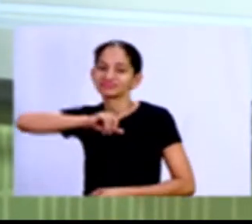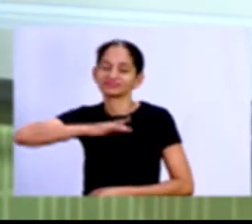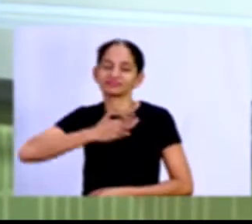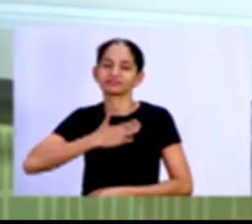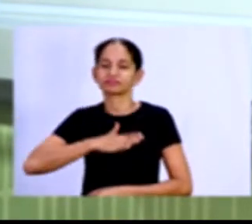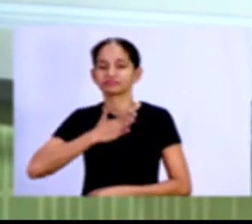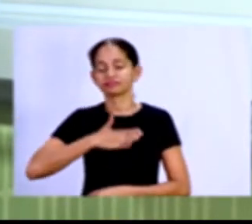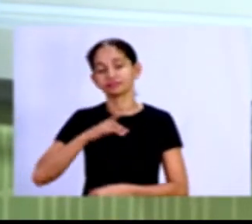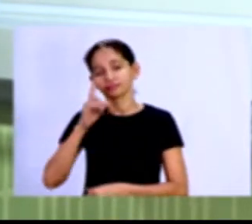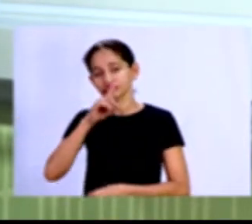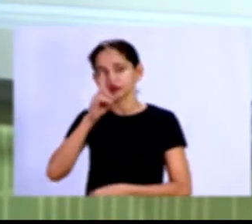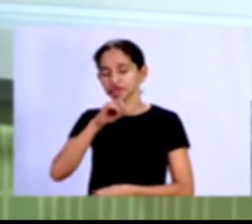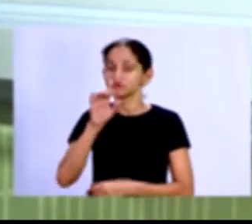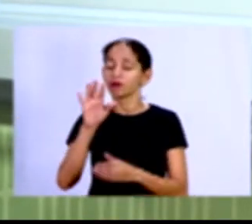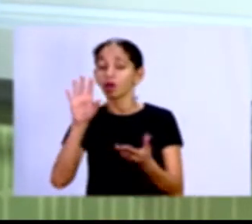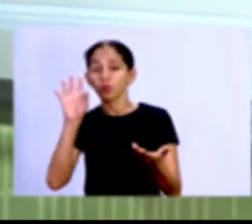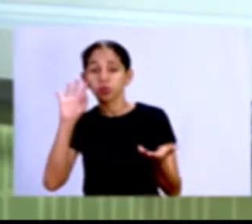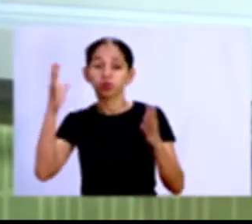algumas